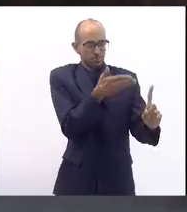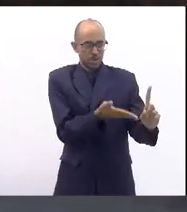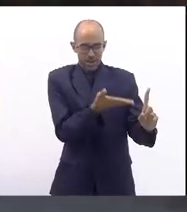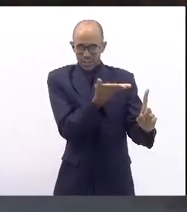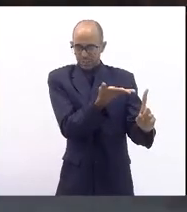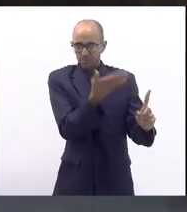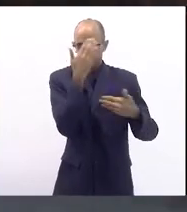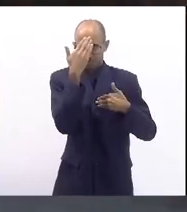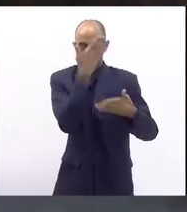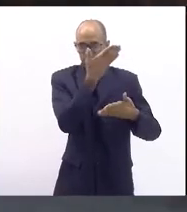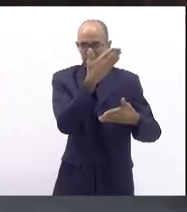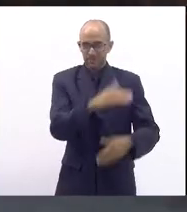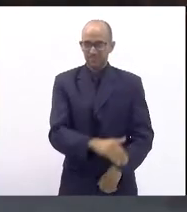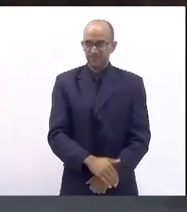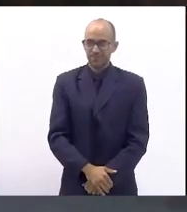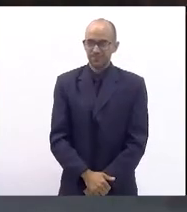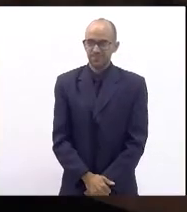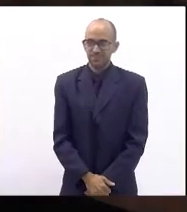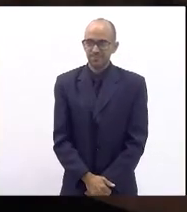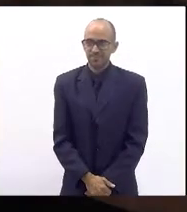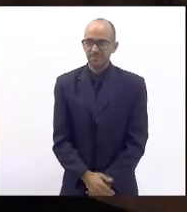Muito obrigado